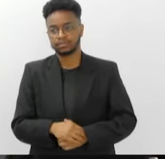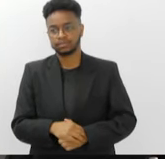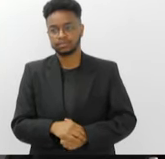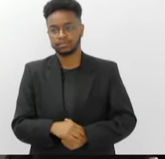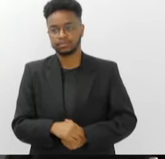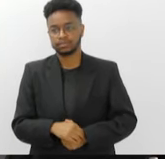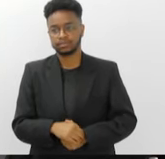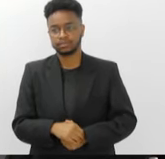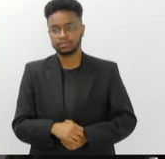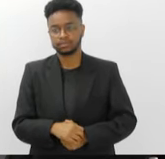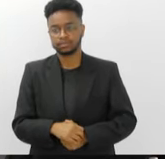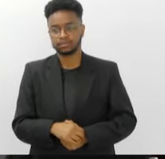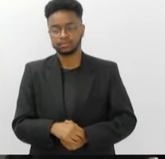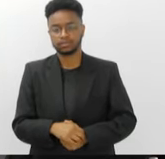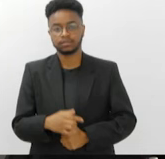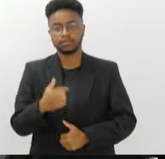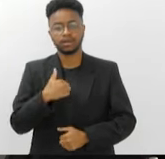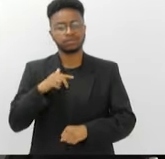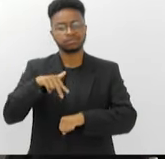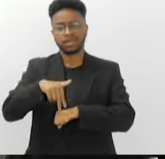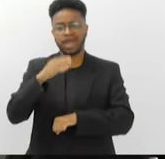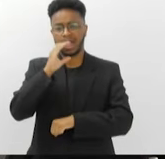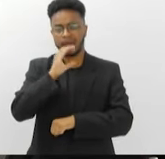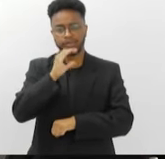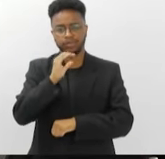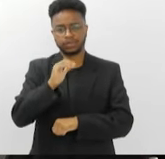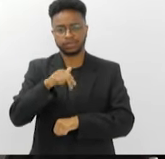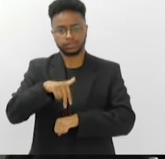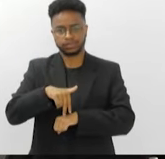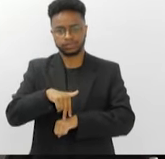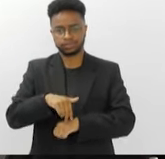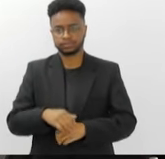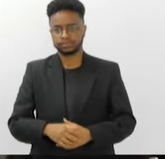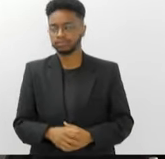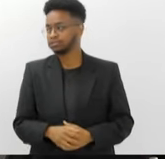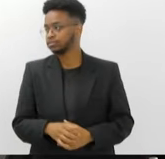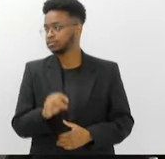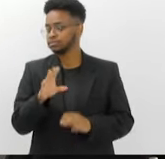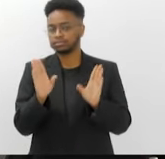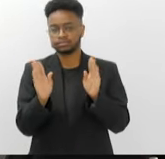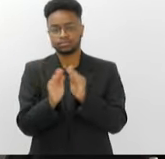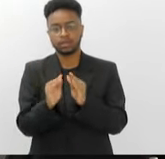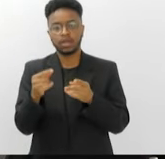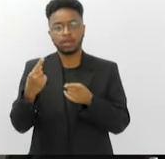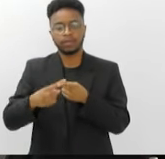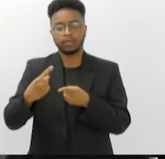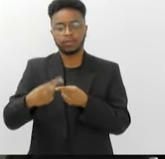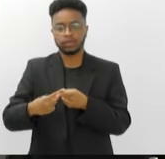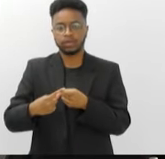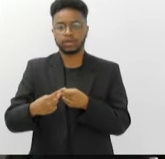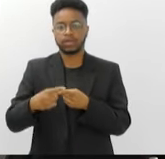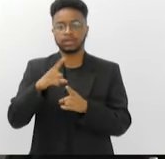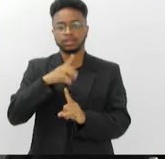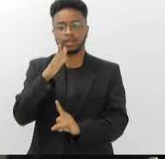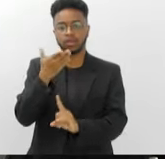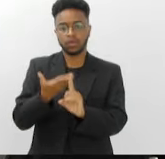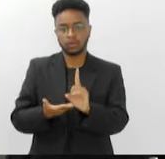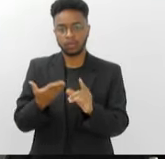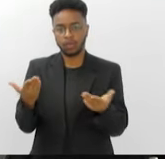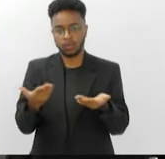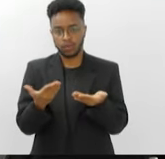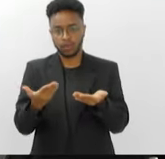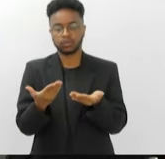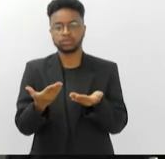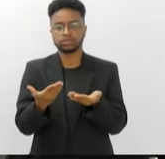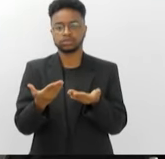vai. Não, vou falar daqui mesmo, senhor presidente. Vai ser muito breve, é porque tinha uma homenagem hoje nossa